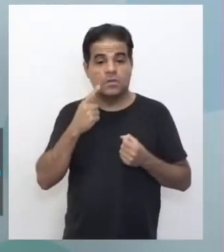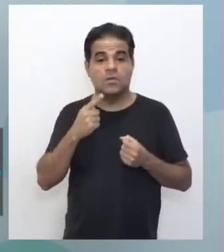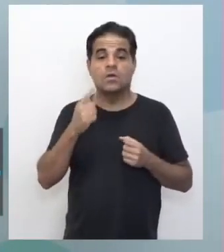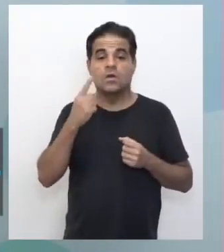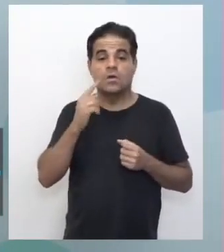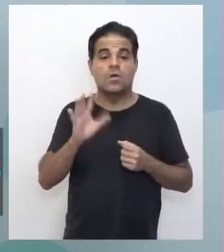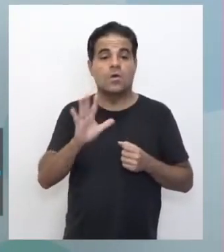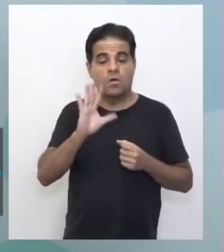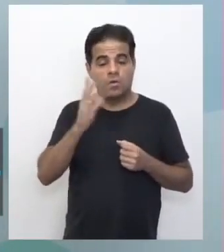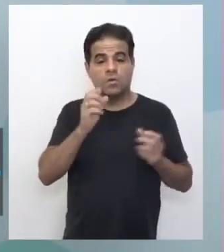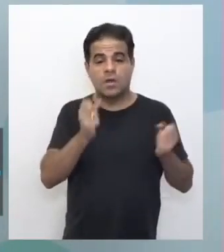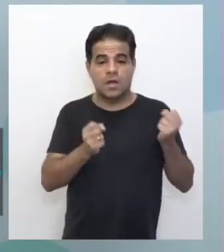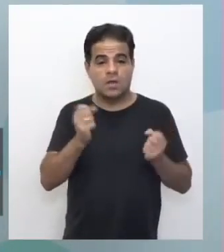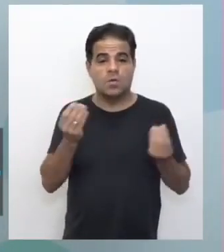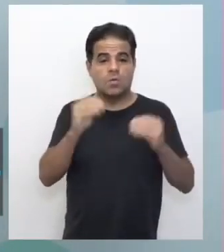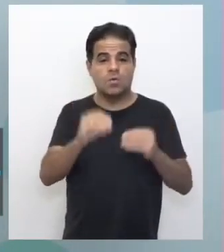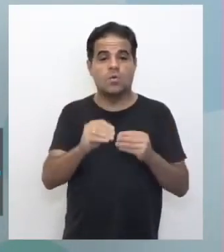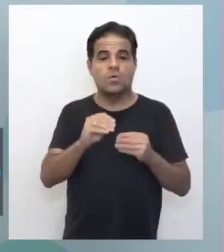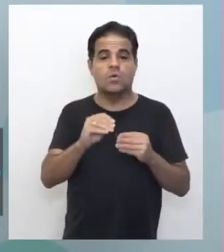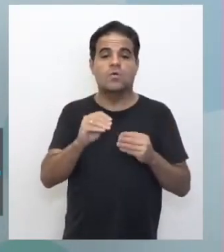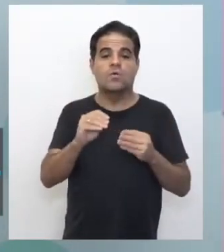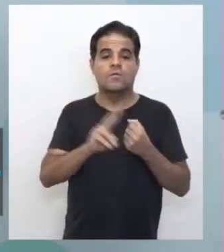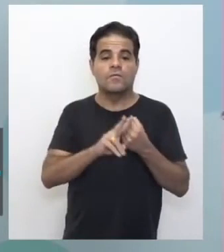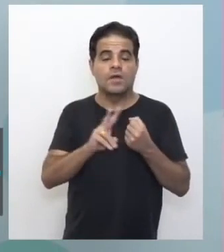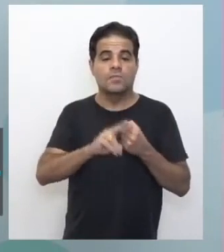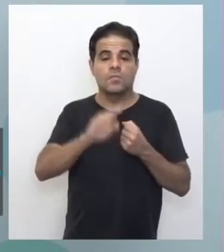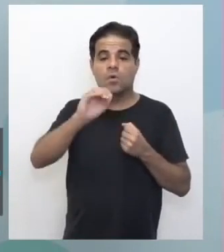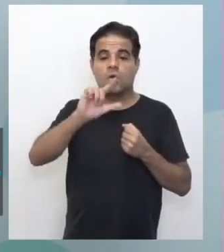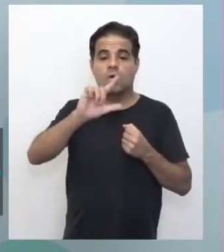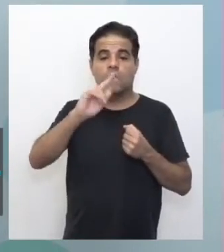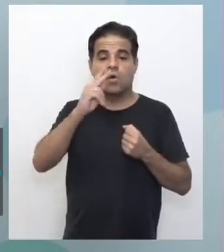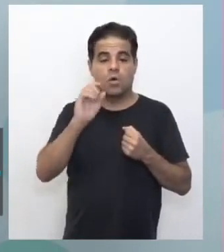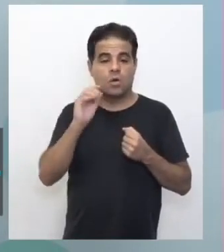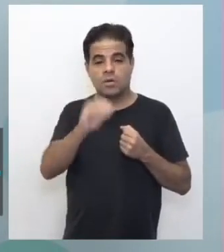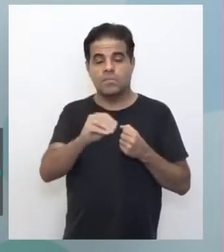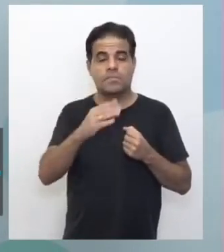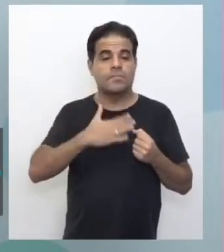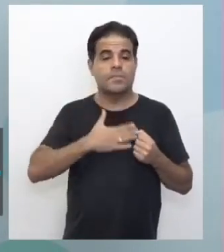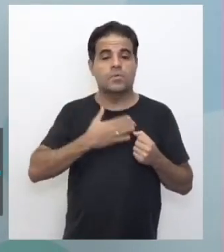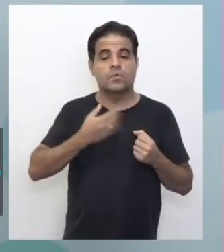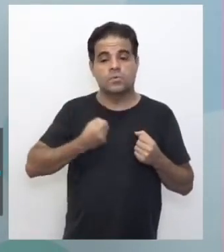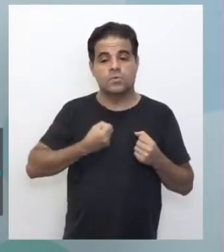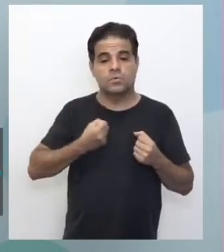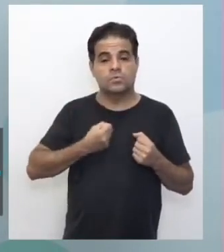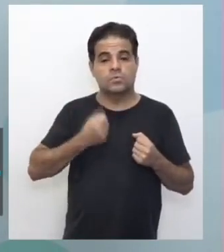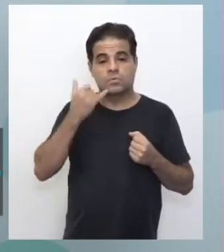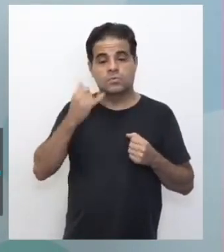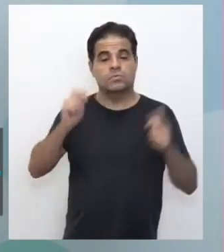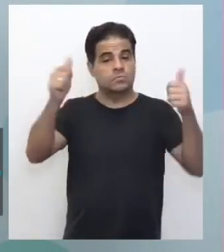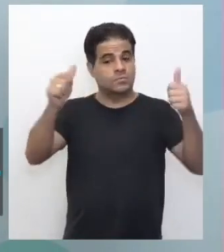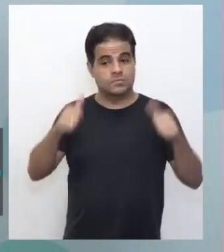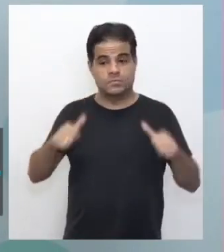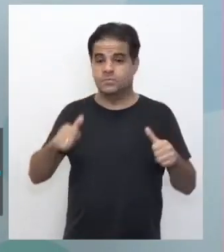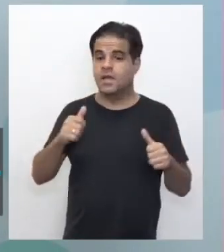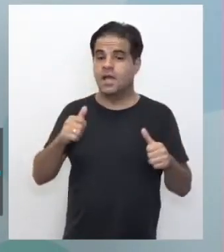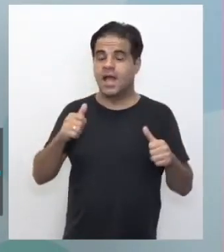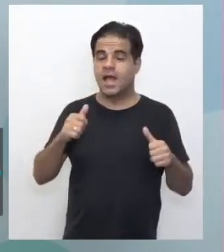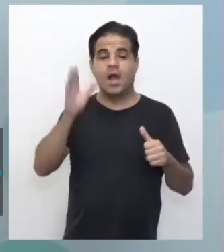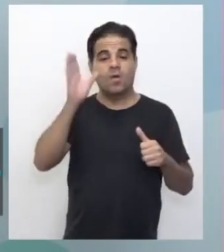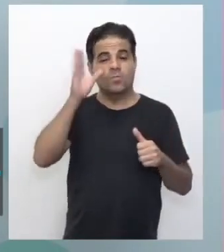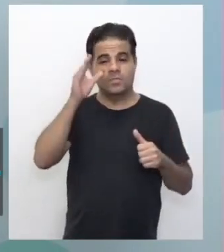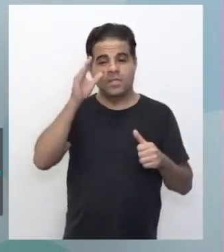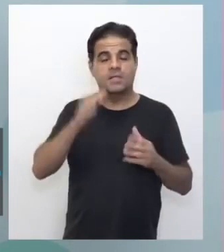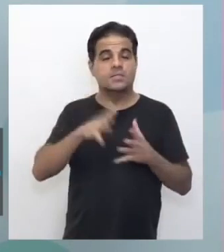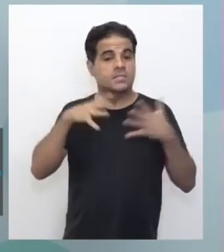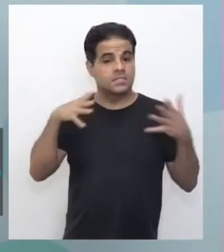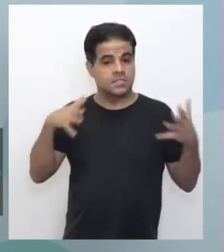carro certa vez. Coloquei o verbo olhando em meu número de celular num cartaz em um carro. A curiosidade foi